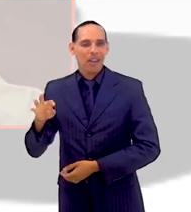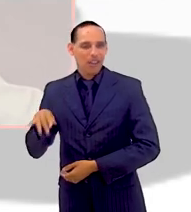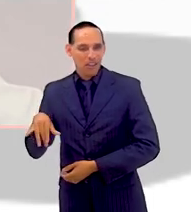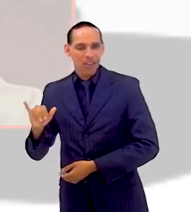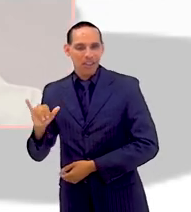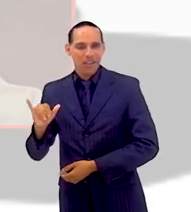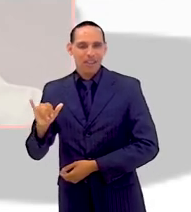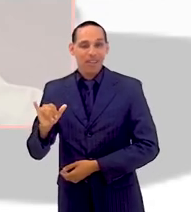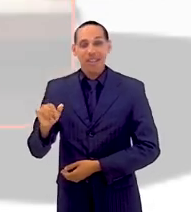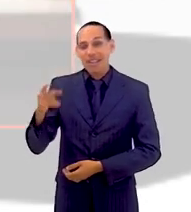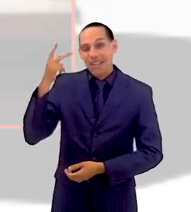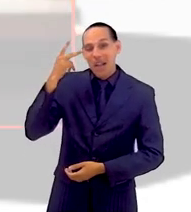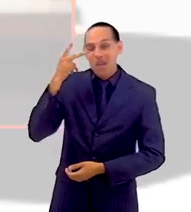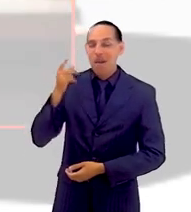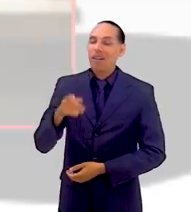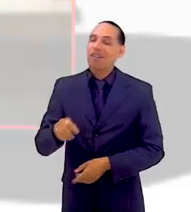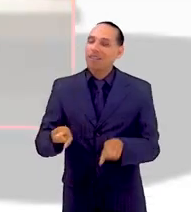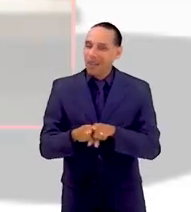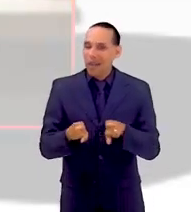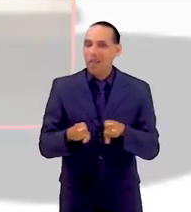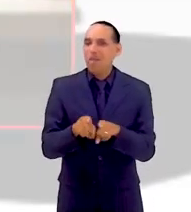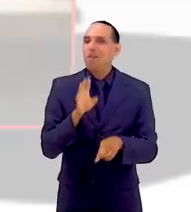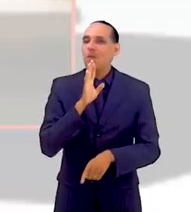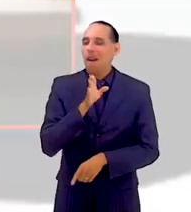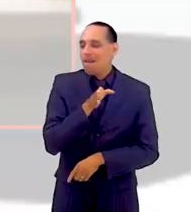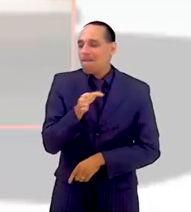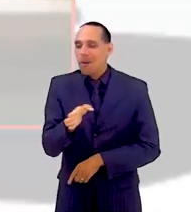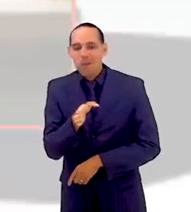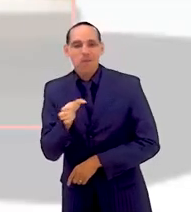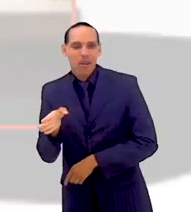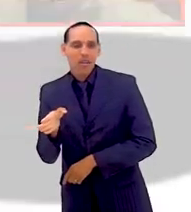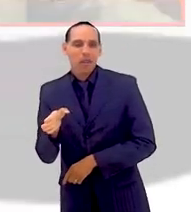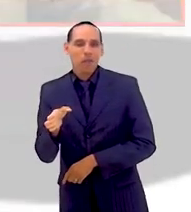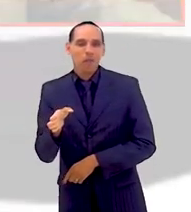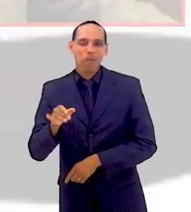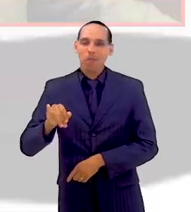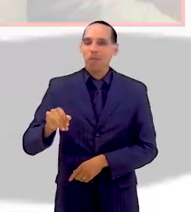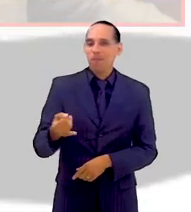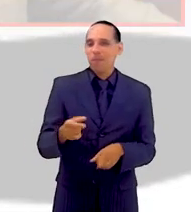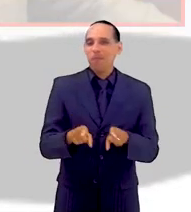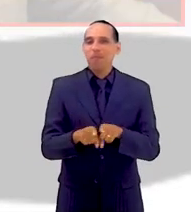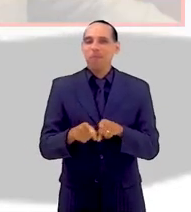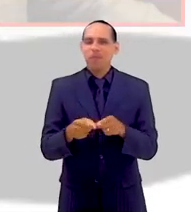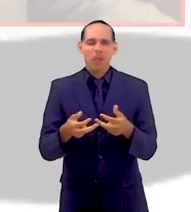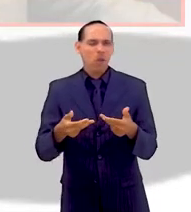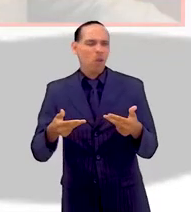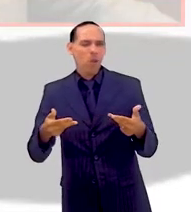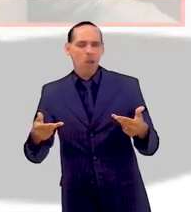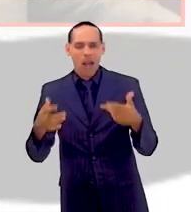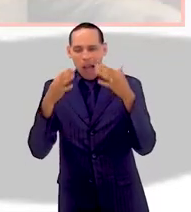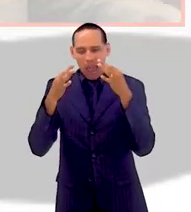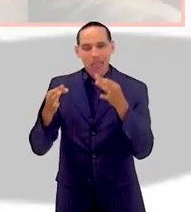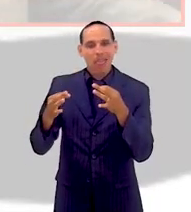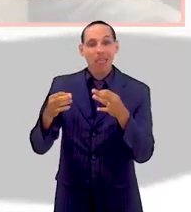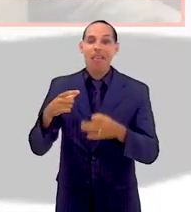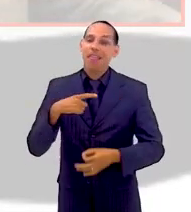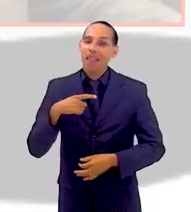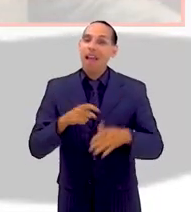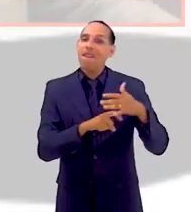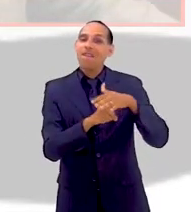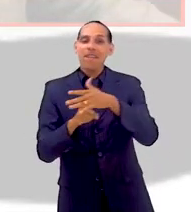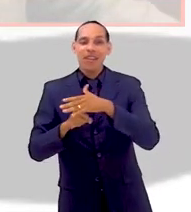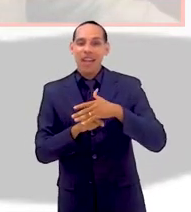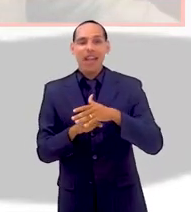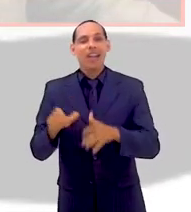muitos paulistas, inclusive, entram por São Paulo em Paraty e que acabam usufruindo dos atrativos que são colocados em Paraty. A feira literária é